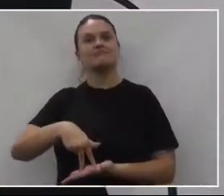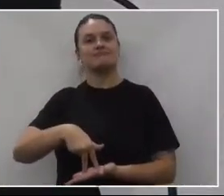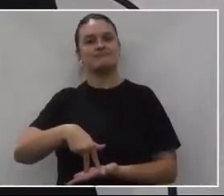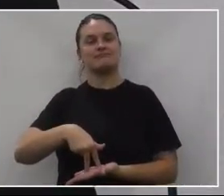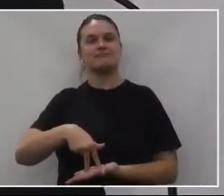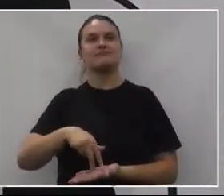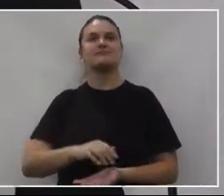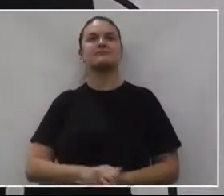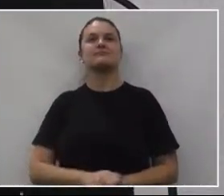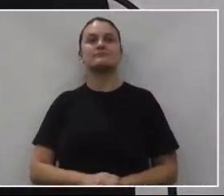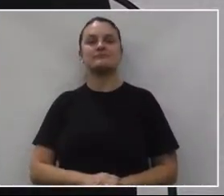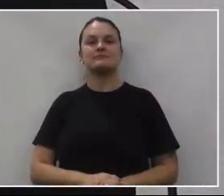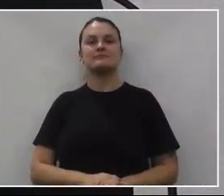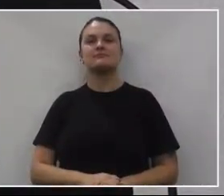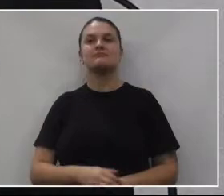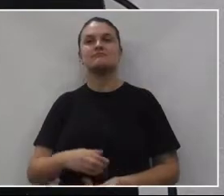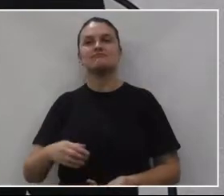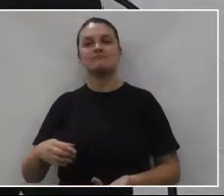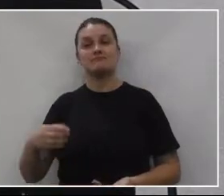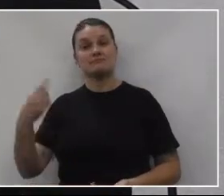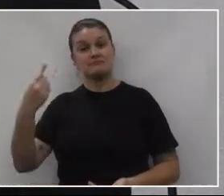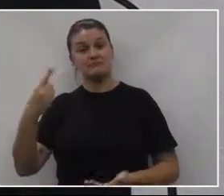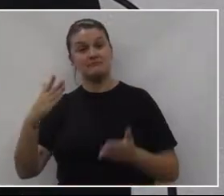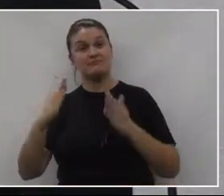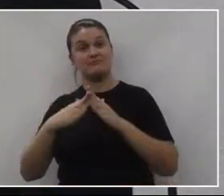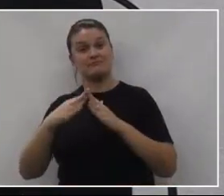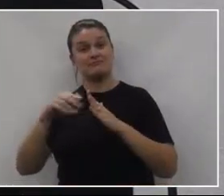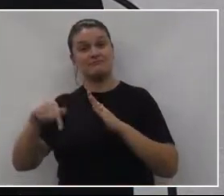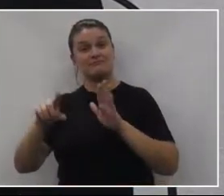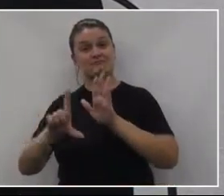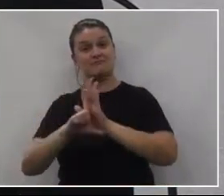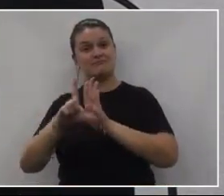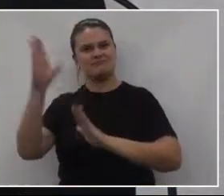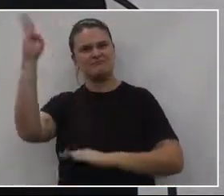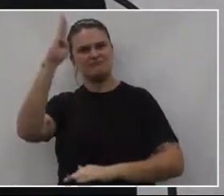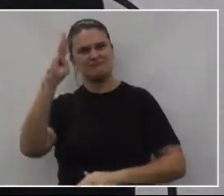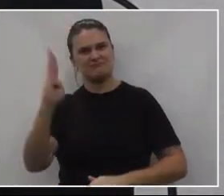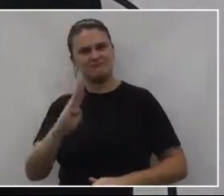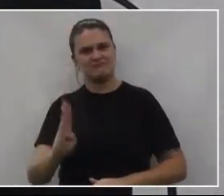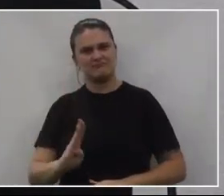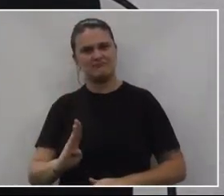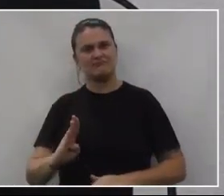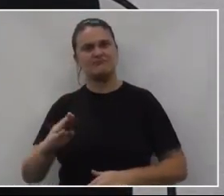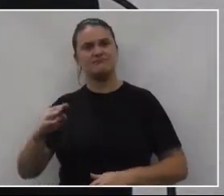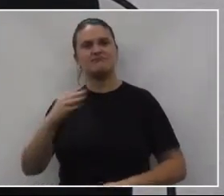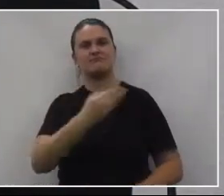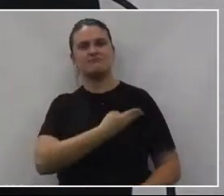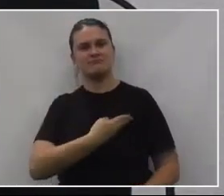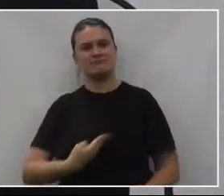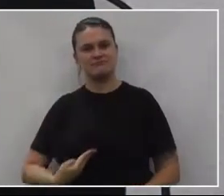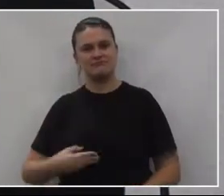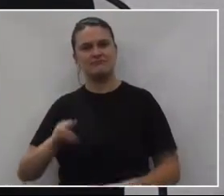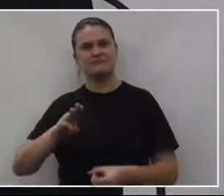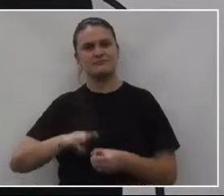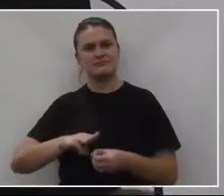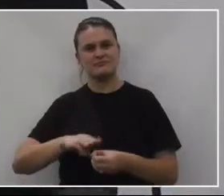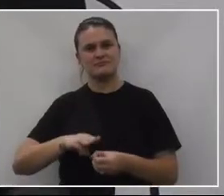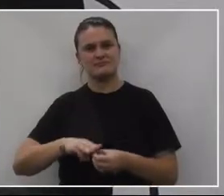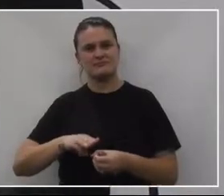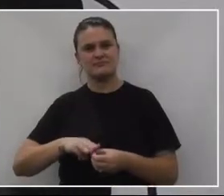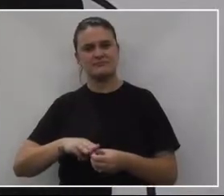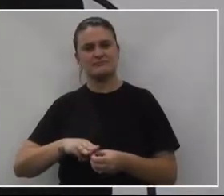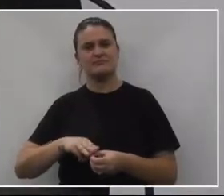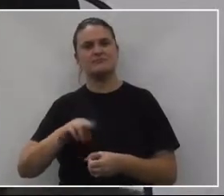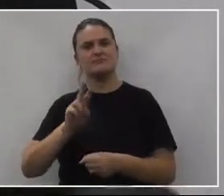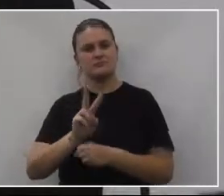nesta Casa de Leis, que é a primeira Casa de Leis do Brasil, que tornou política pública municipal o combate à